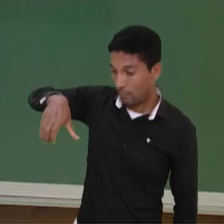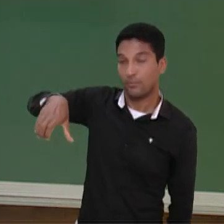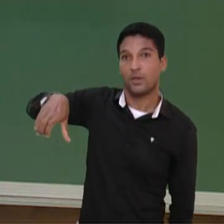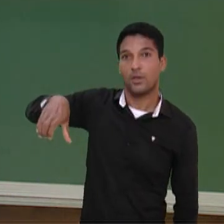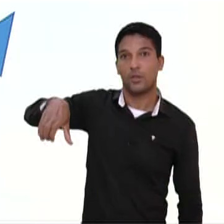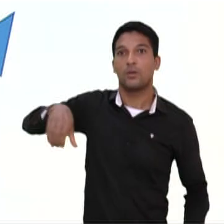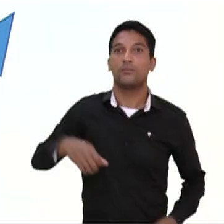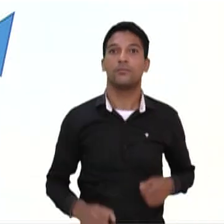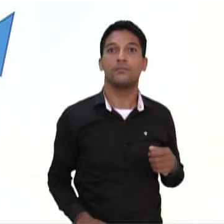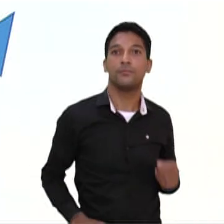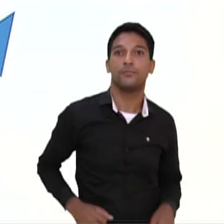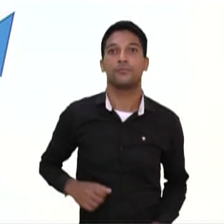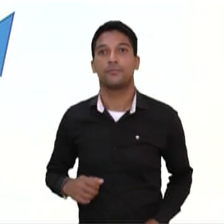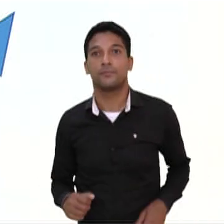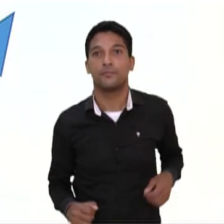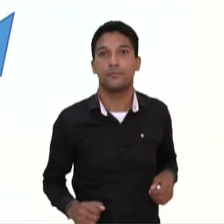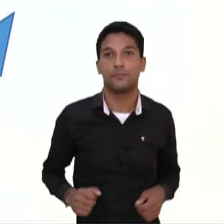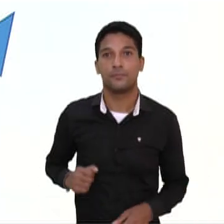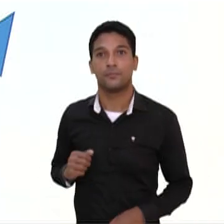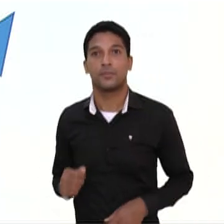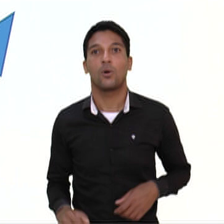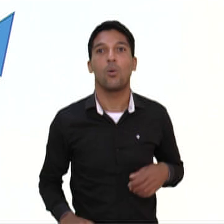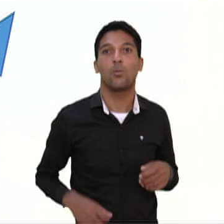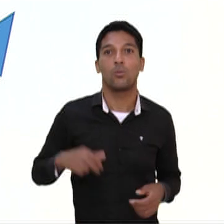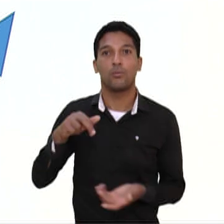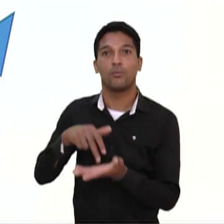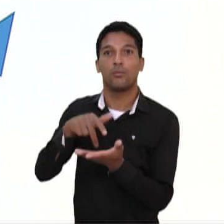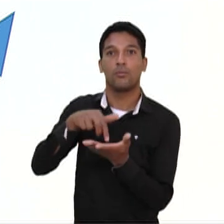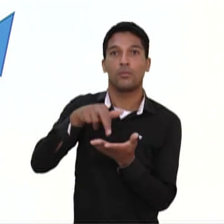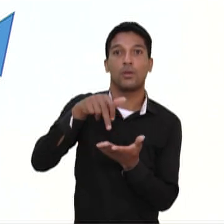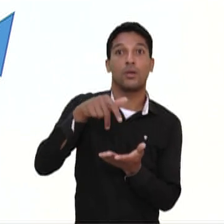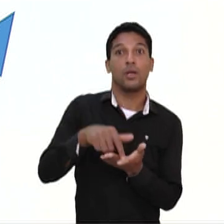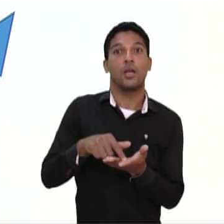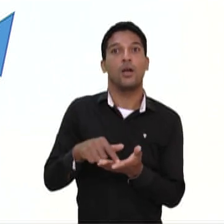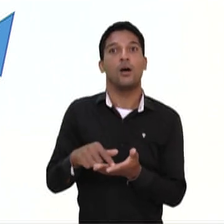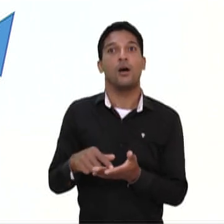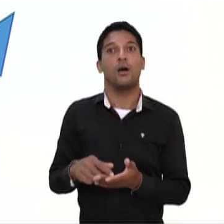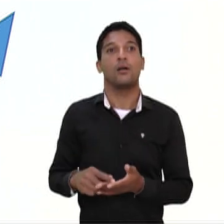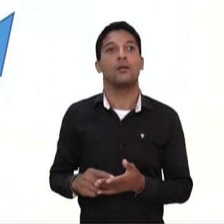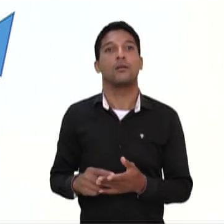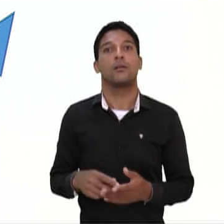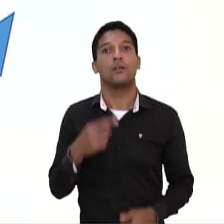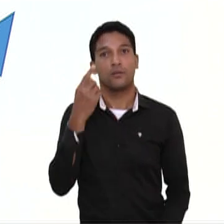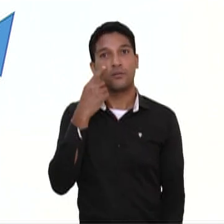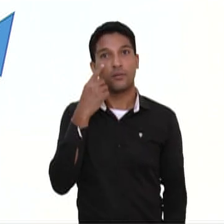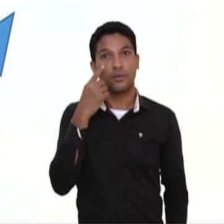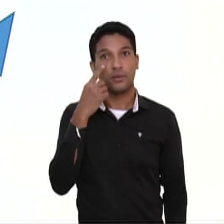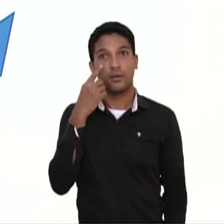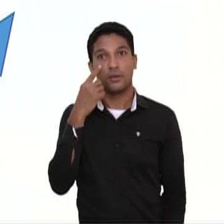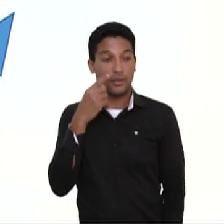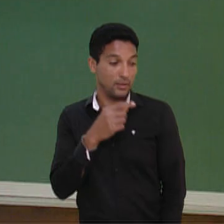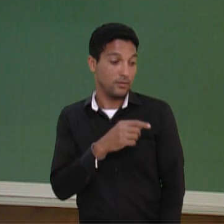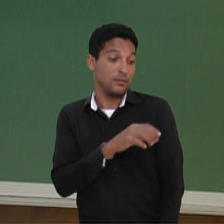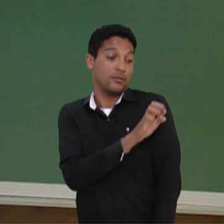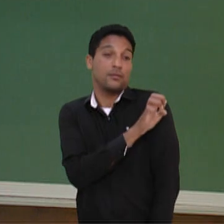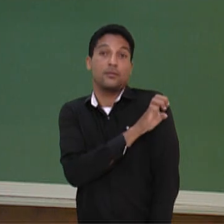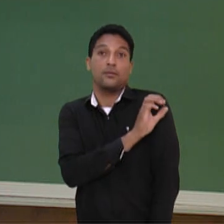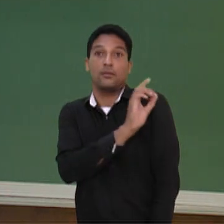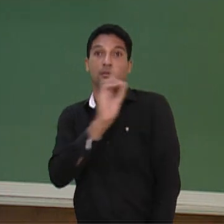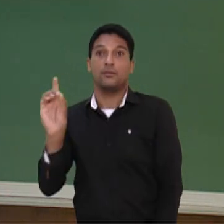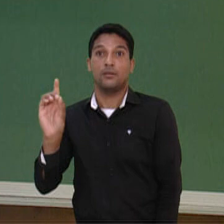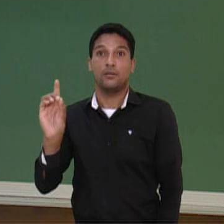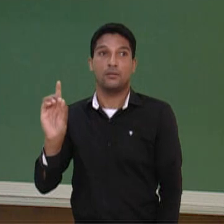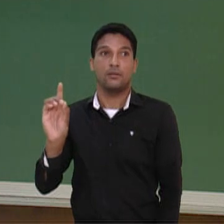estou caminhando sentido da esquerda para a direita. Minha orientação da esquerda para a direita. Se eu estiver caminhando por cima